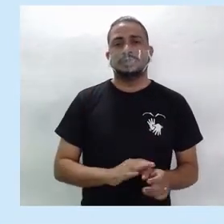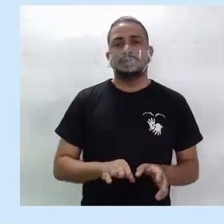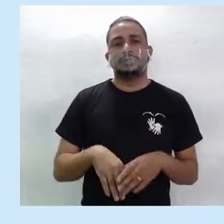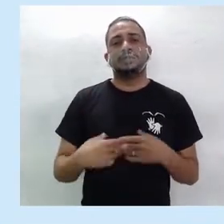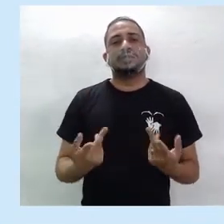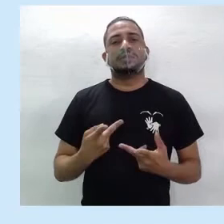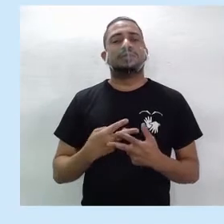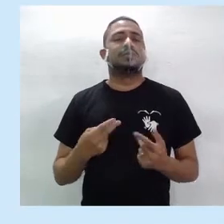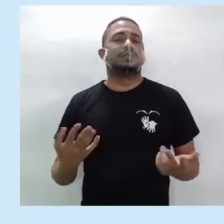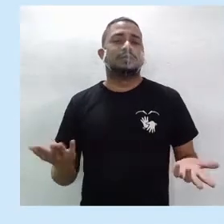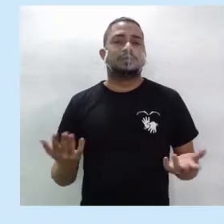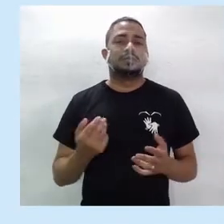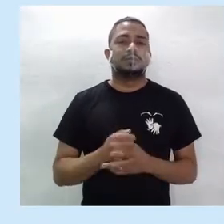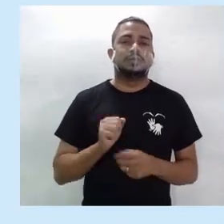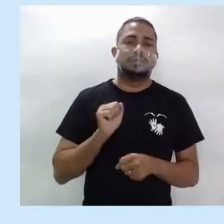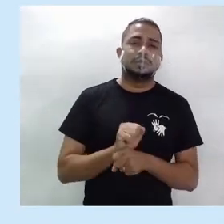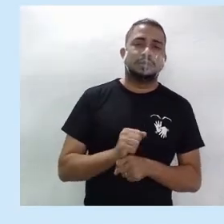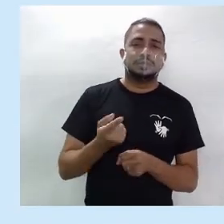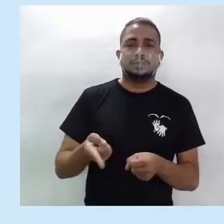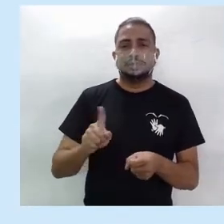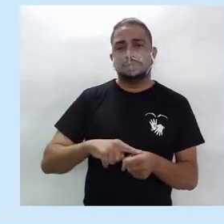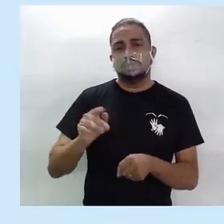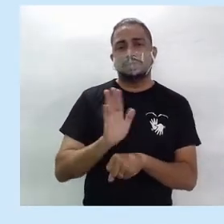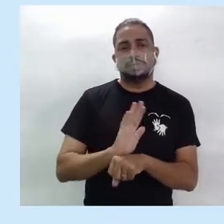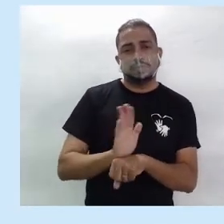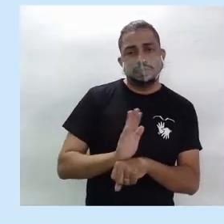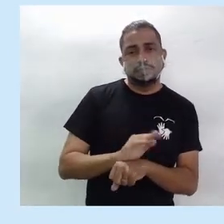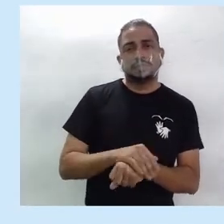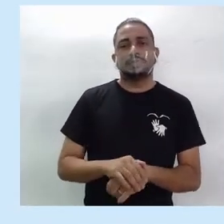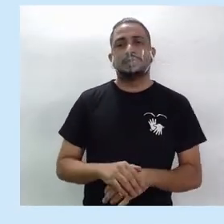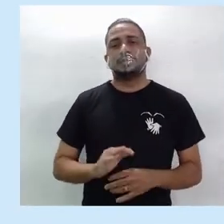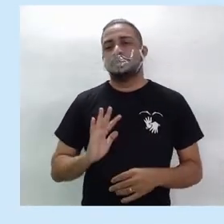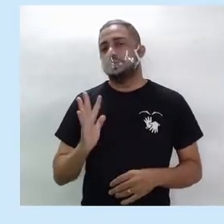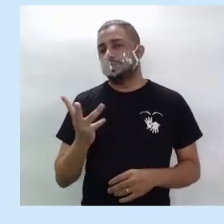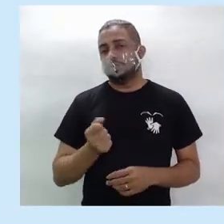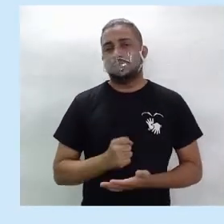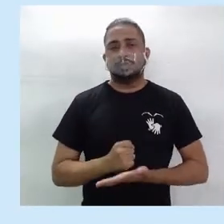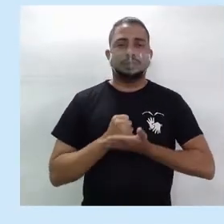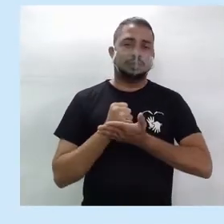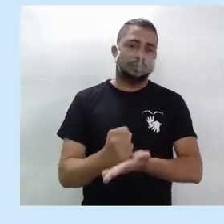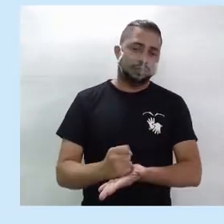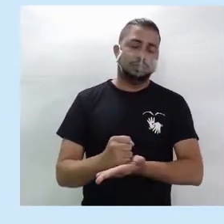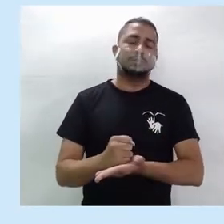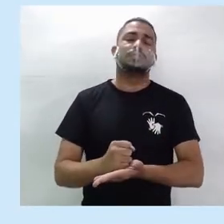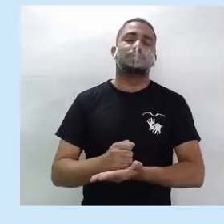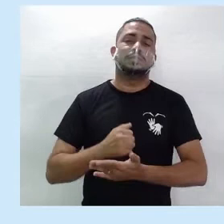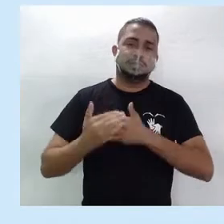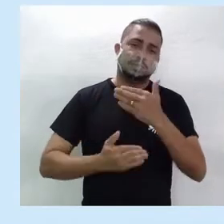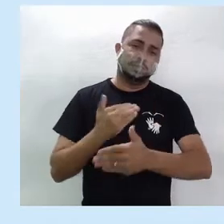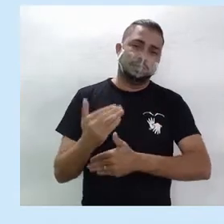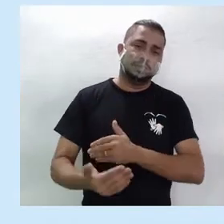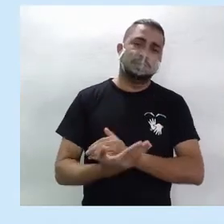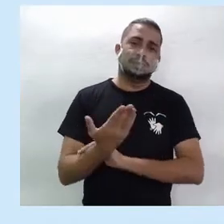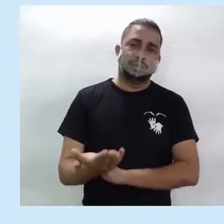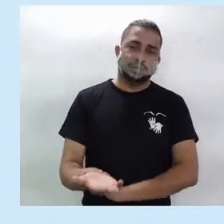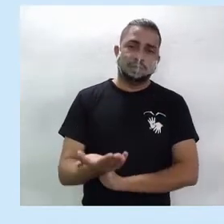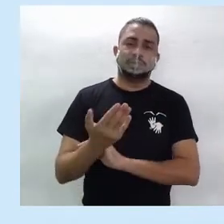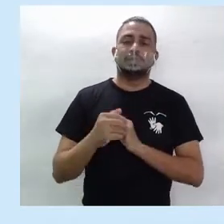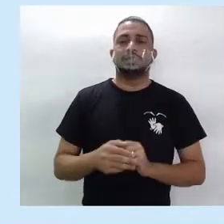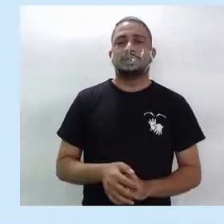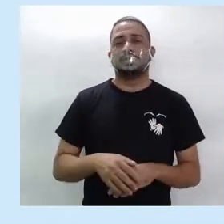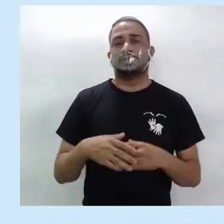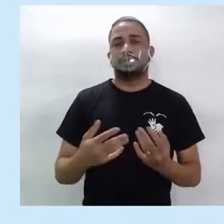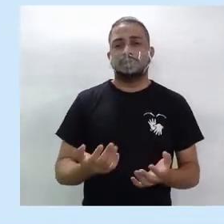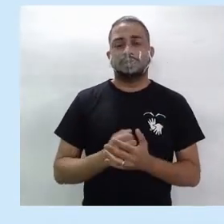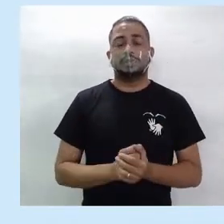esses recursos? Pausar, voltar o vídeo, deixar ele mais lento. Tudo isso ajuda e contribui para o desenvolvimento de vocês. Ok, oitavo